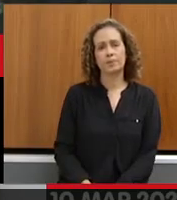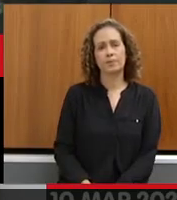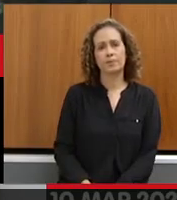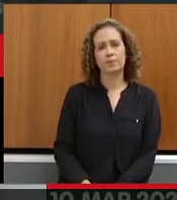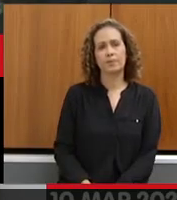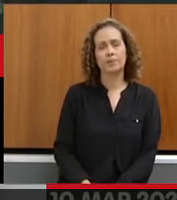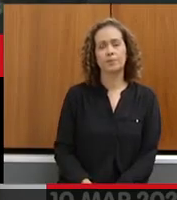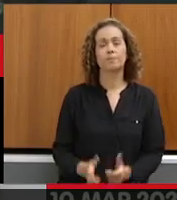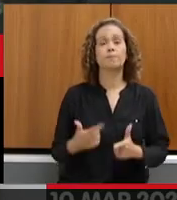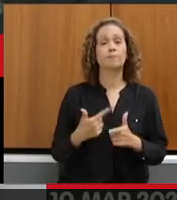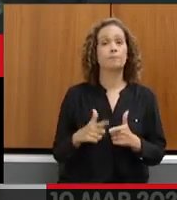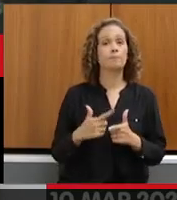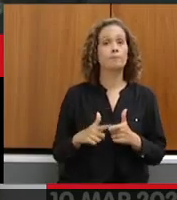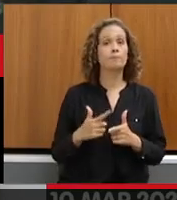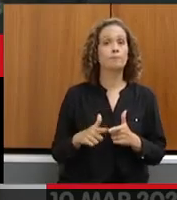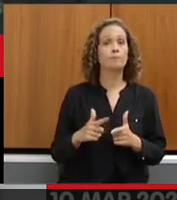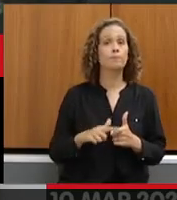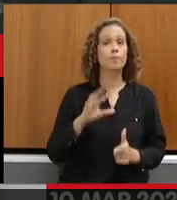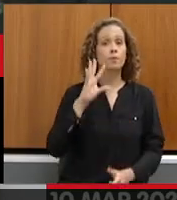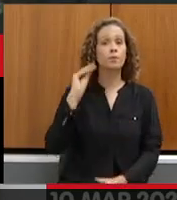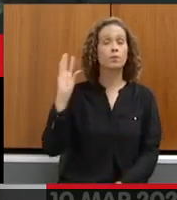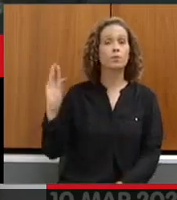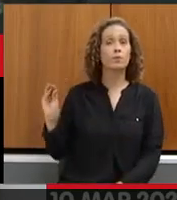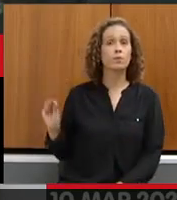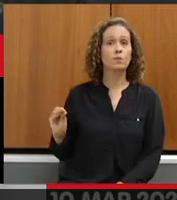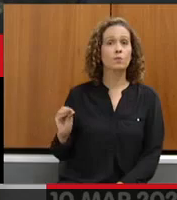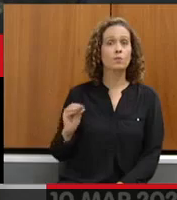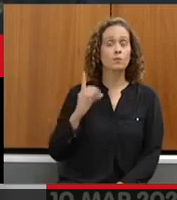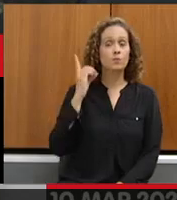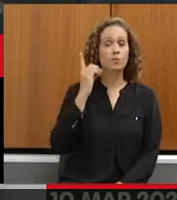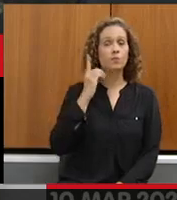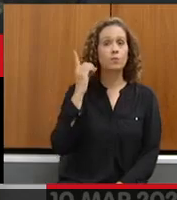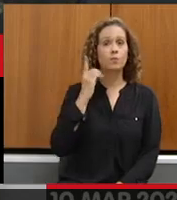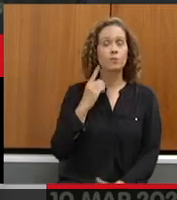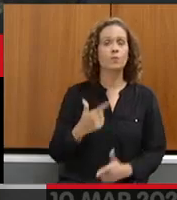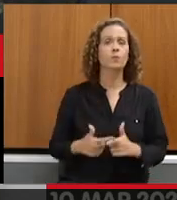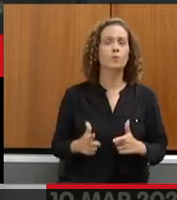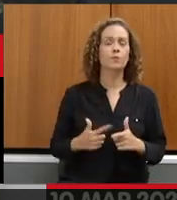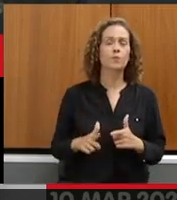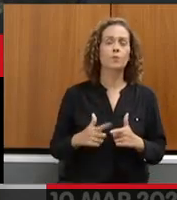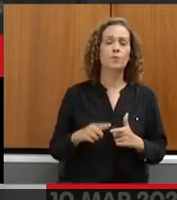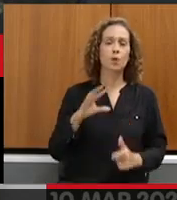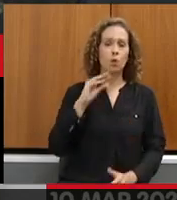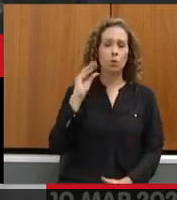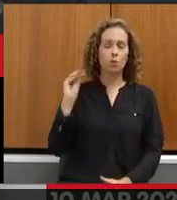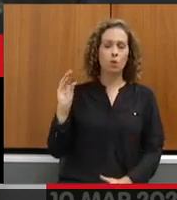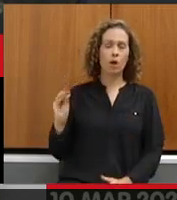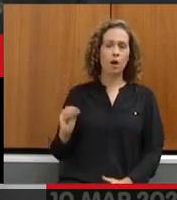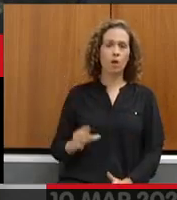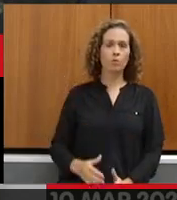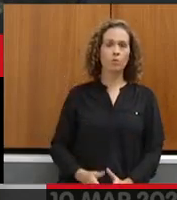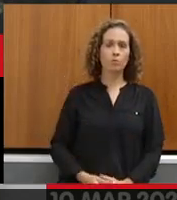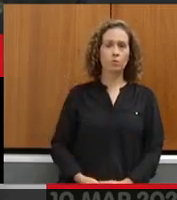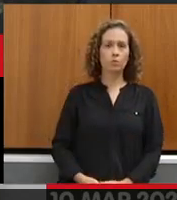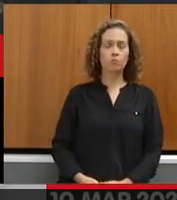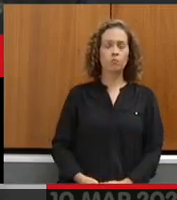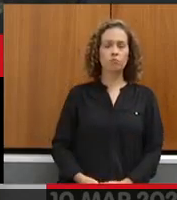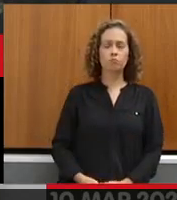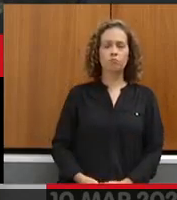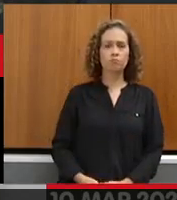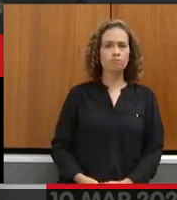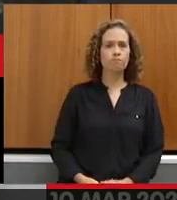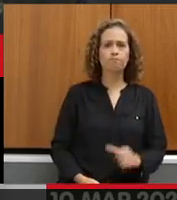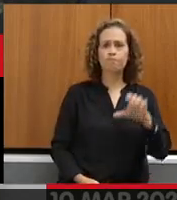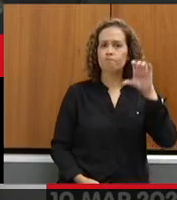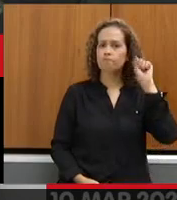nós estamos com problema com áudio de vossa excelência' deputada temos problema com o áudio de vossa excelência não estamos